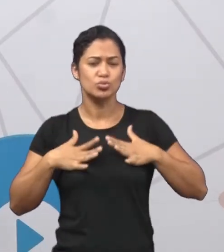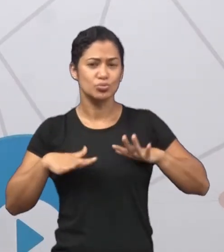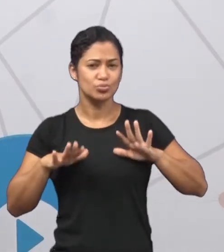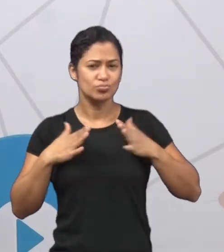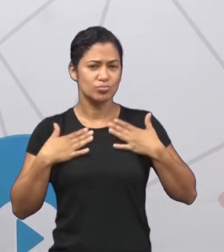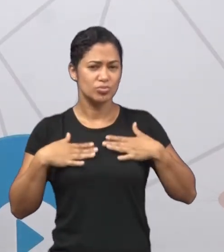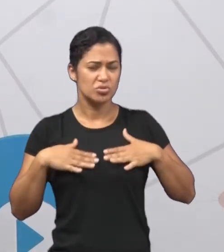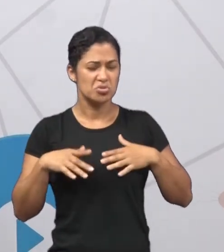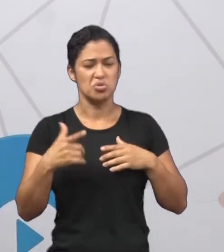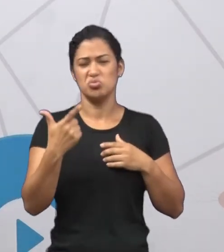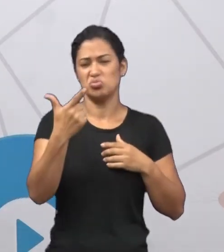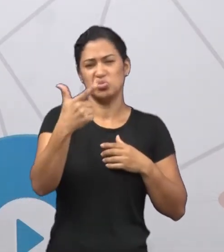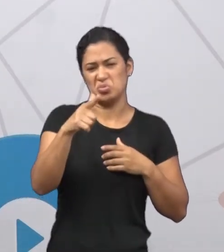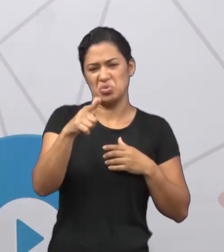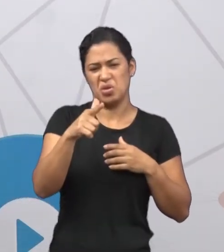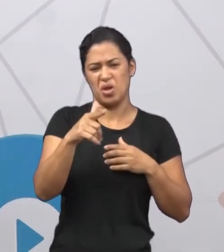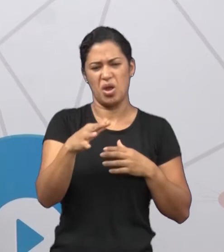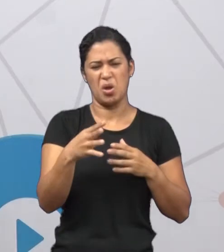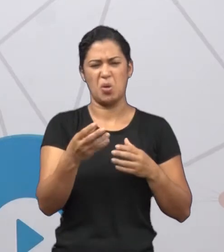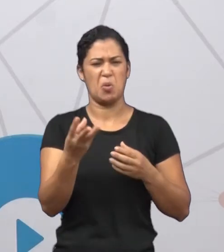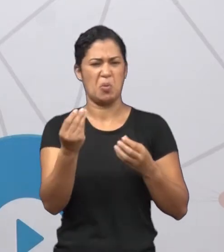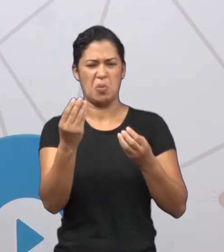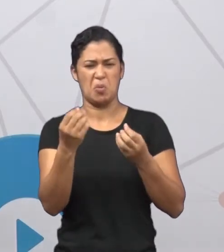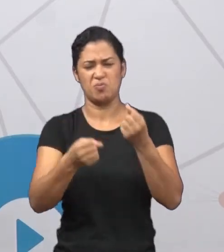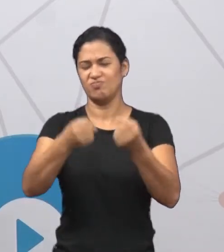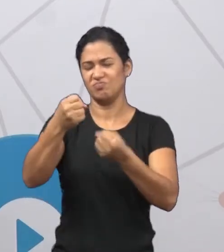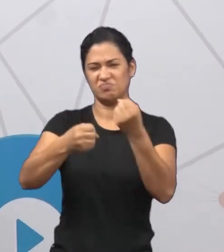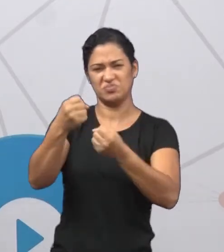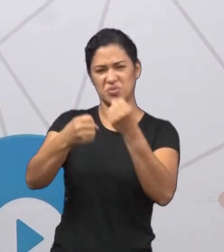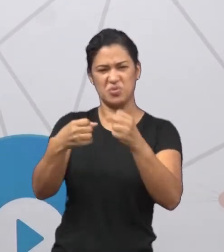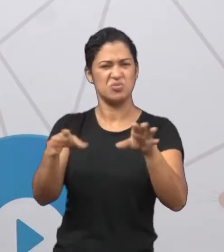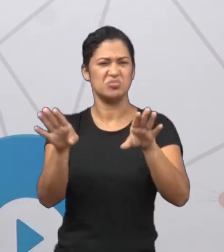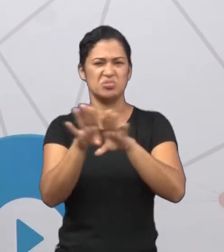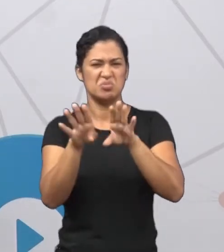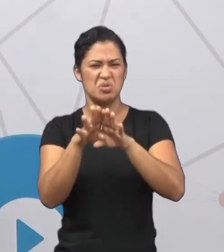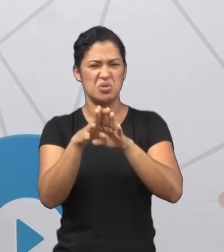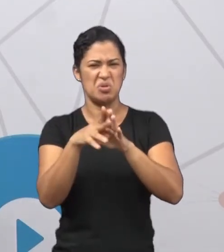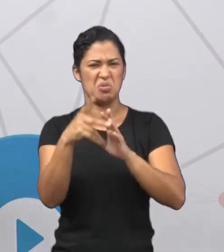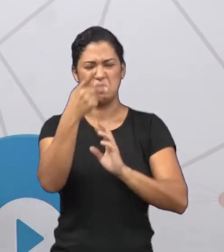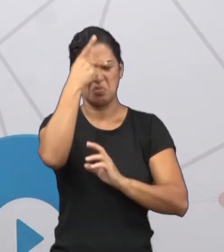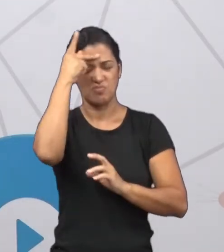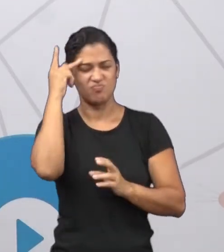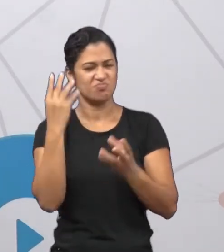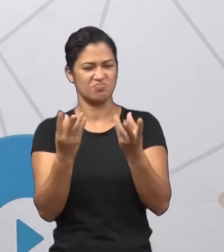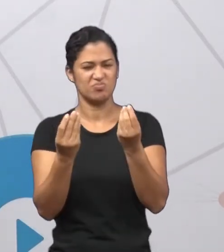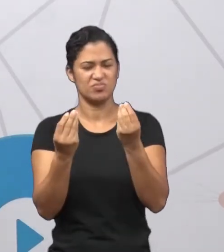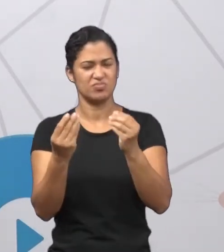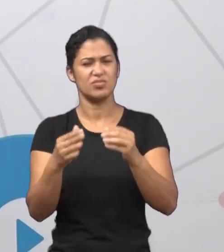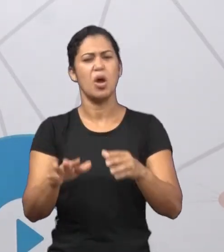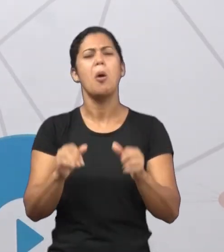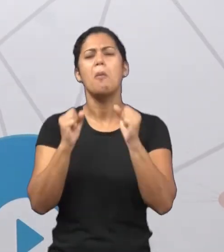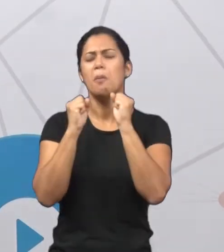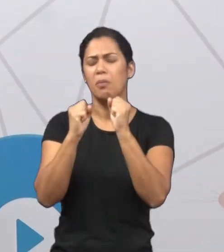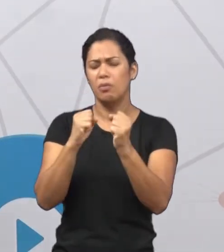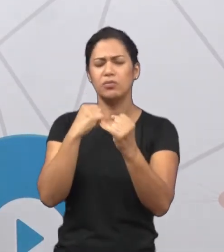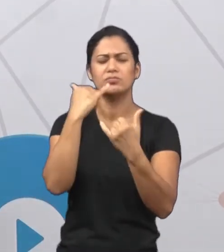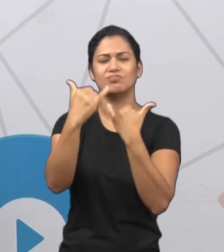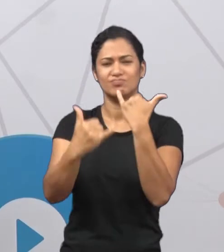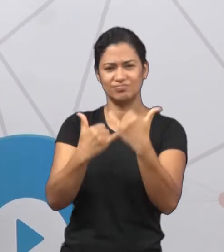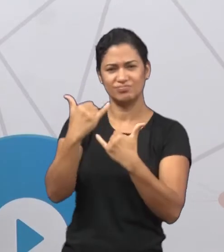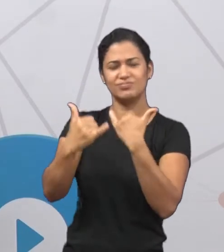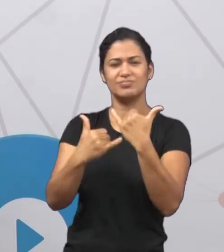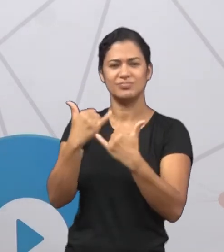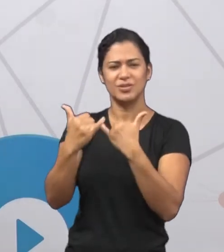saída, que não tem muito fluxo de carro, muito fluxo de pessoas, que você pode ficar lá até brincar na rua, em